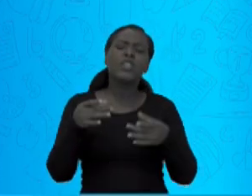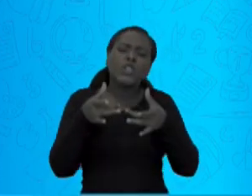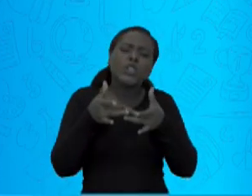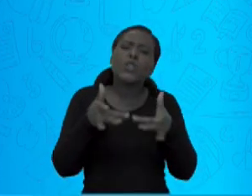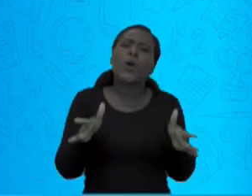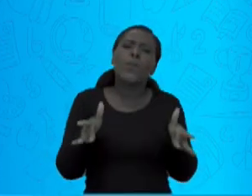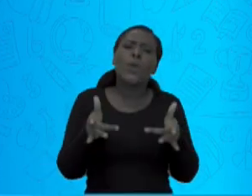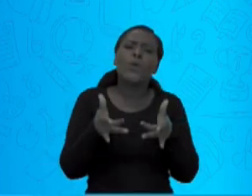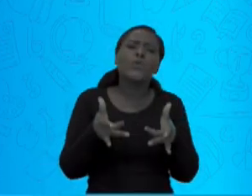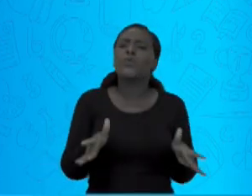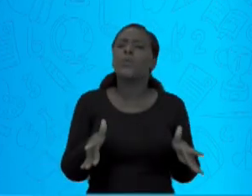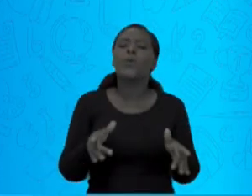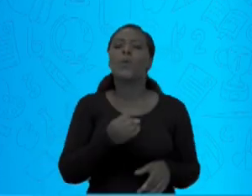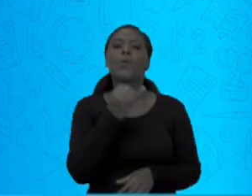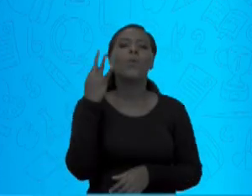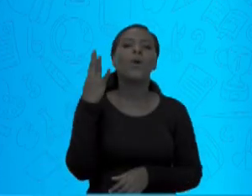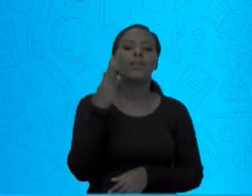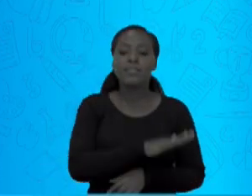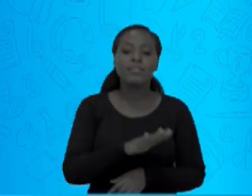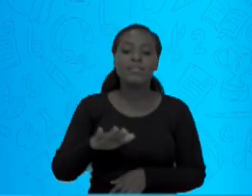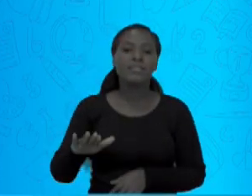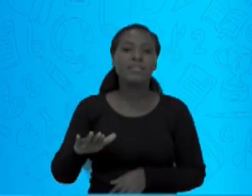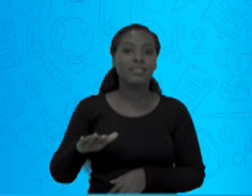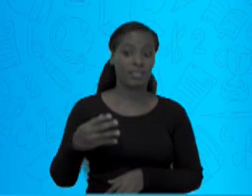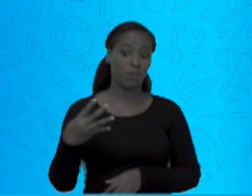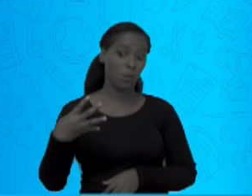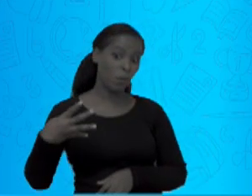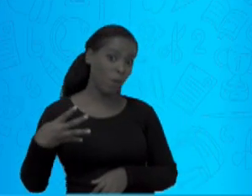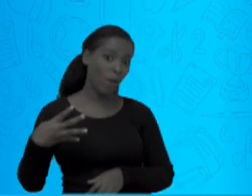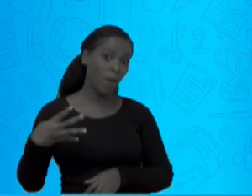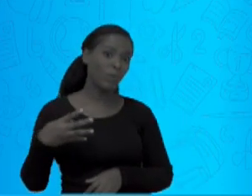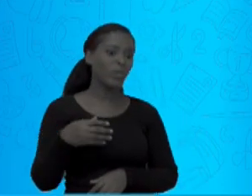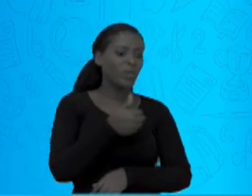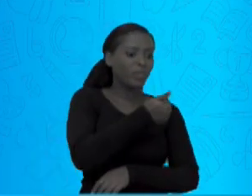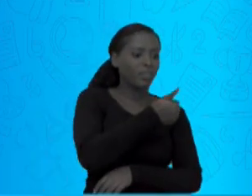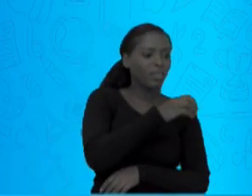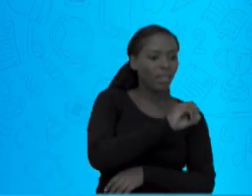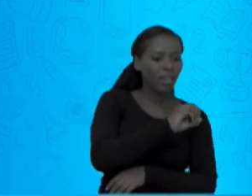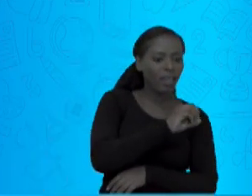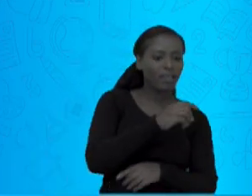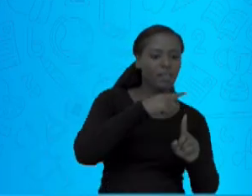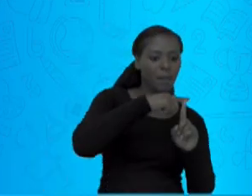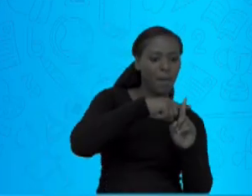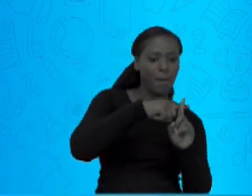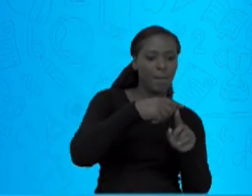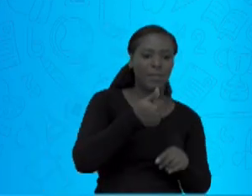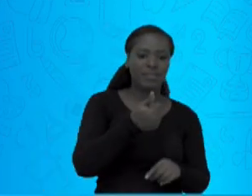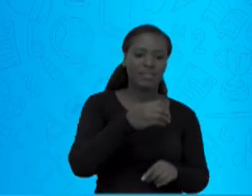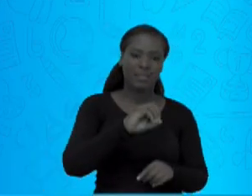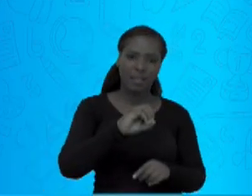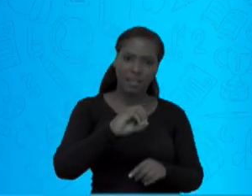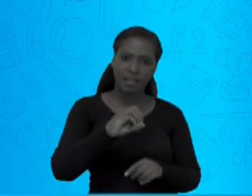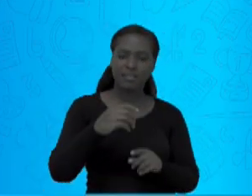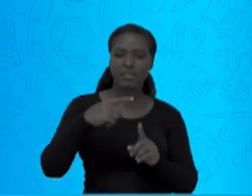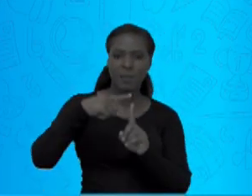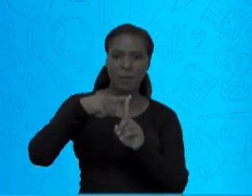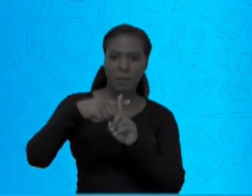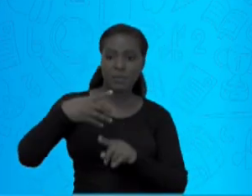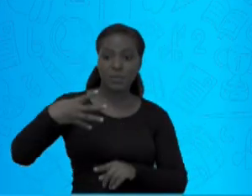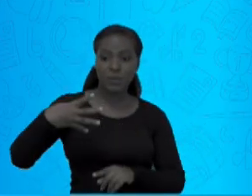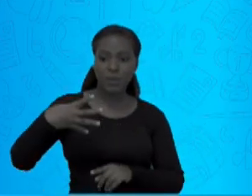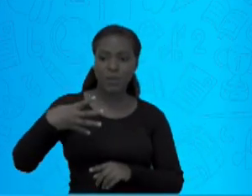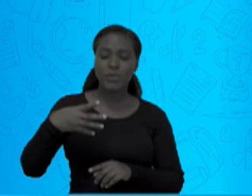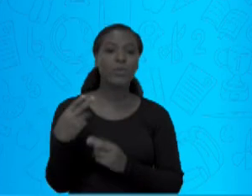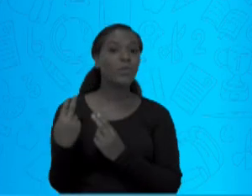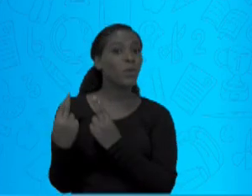crianças. Então fica 10 mais 4, que vai formar quanto? 24.